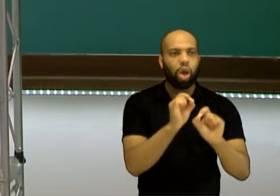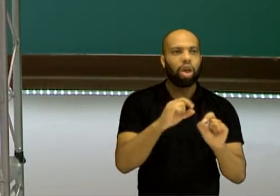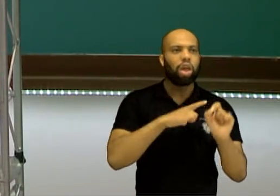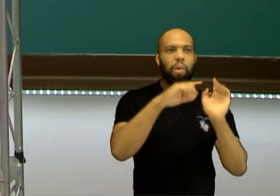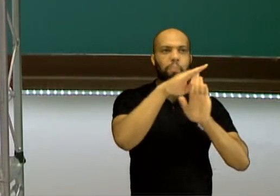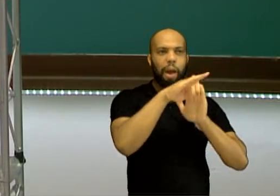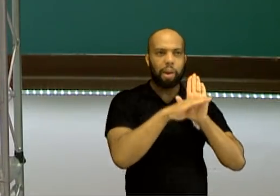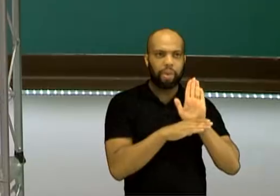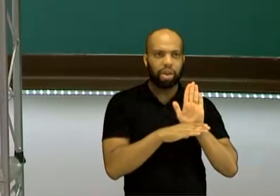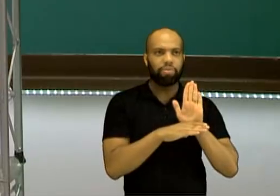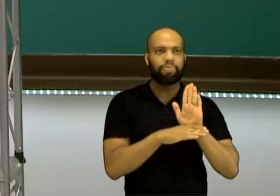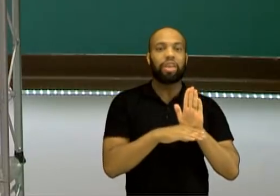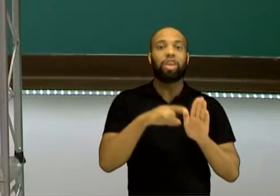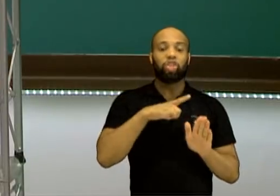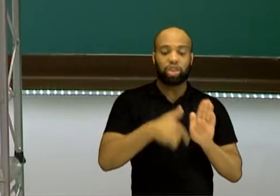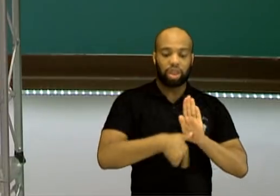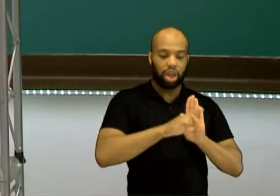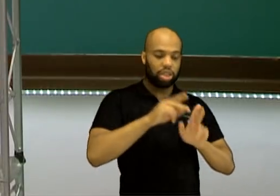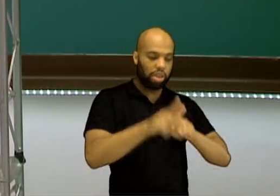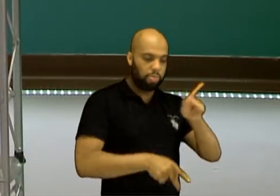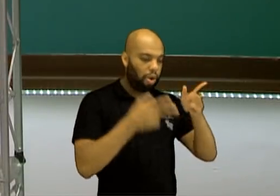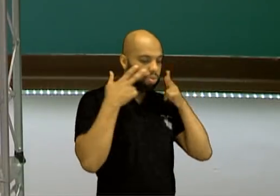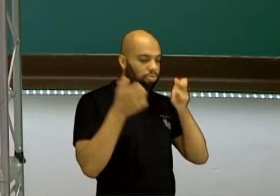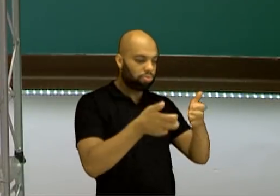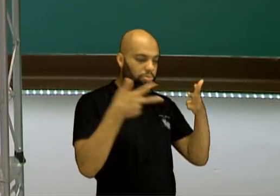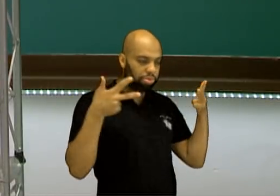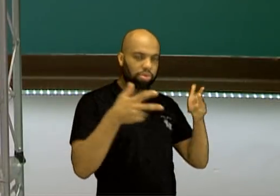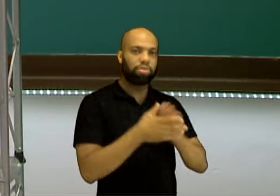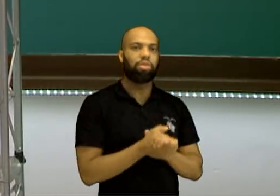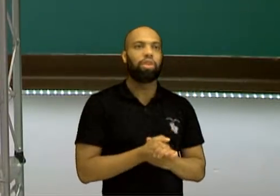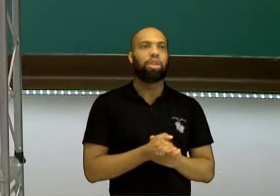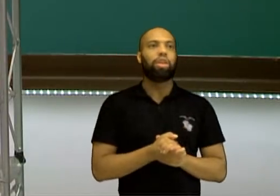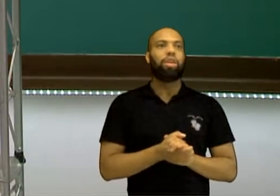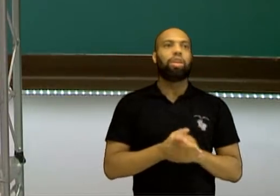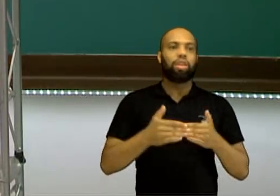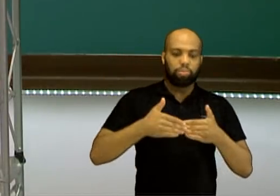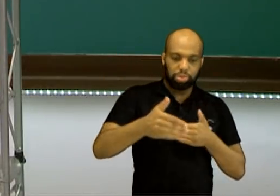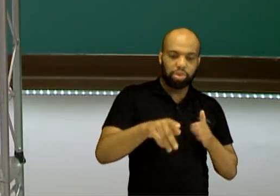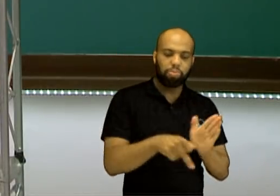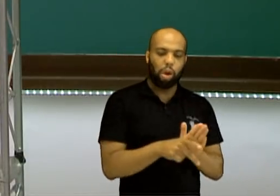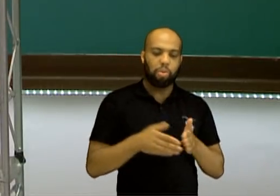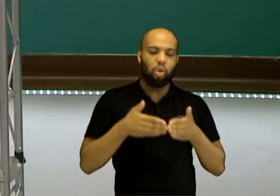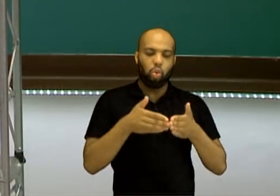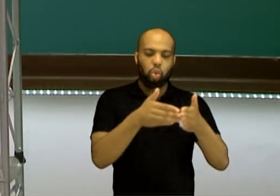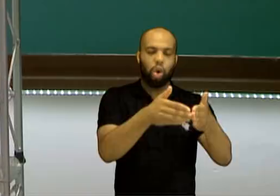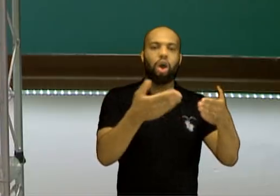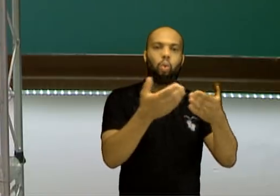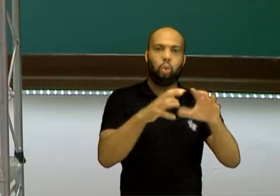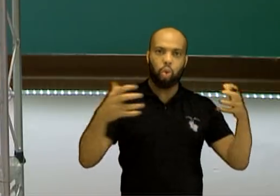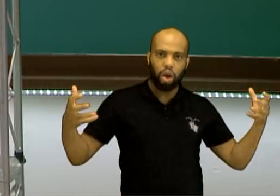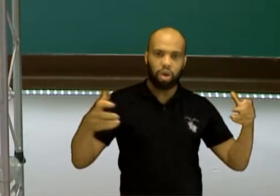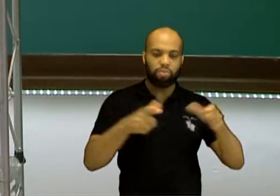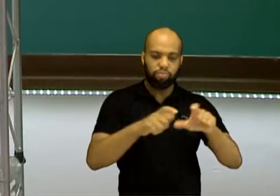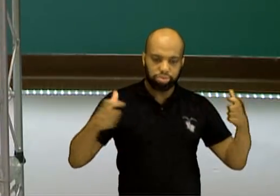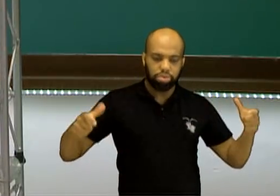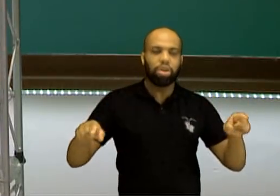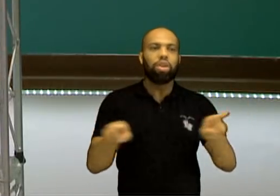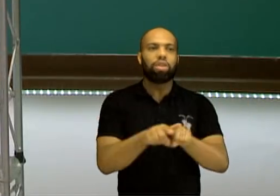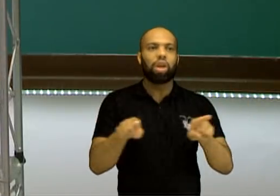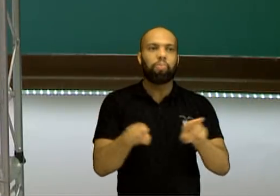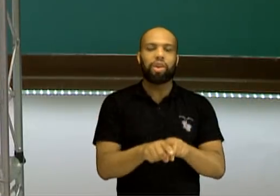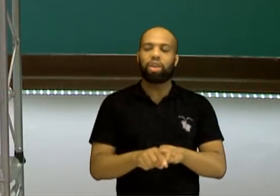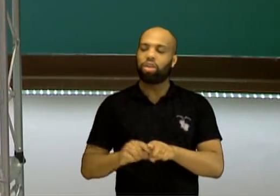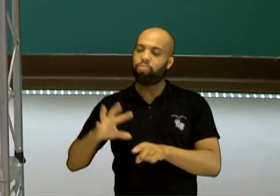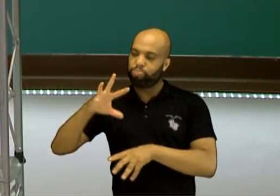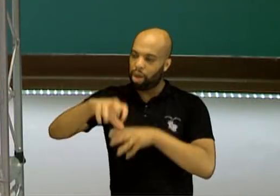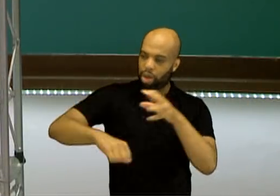ó. Os povos nativos que habitavam o território, a partir das grandes navegações, né, chegam os